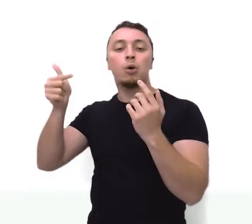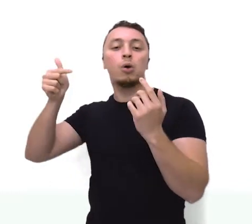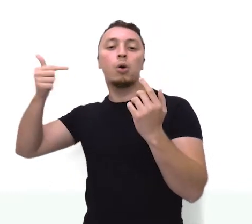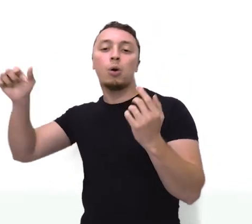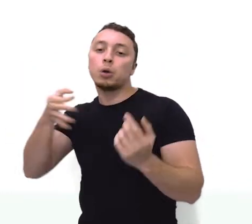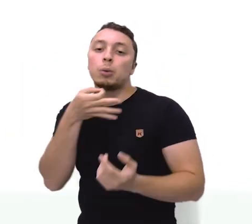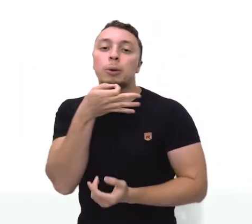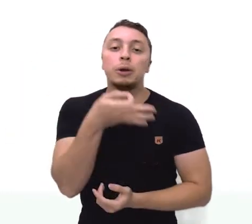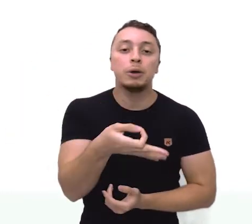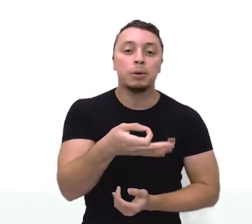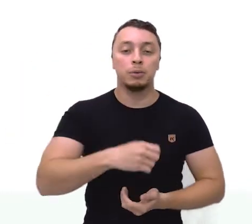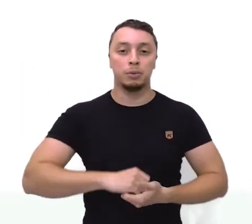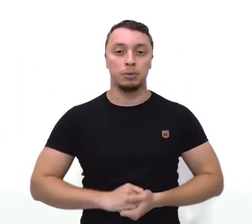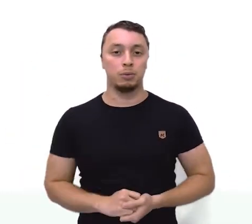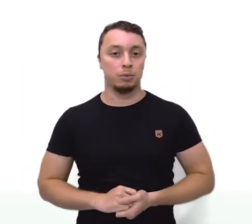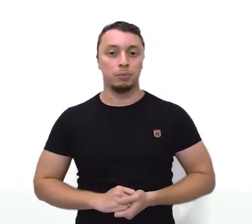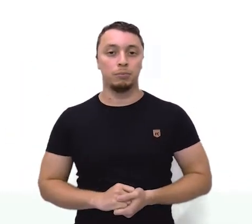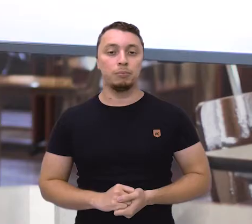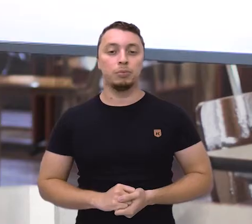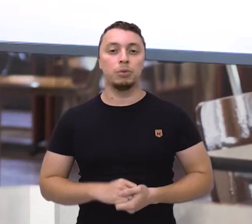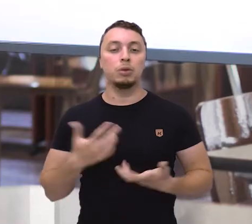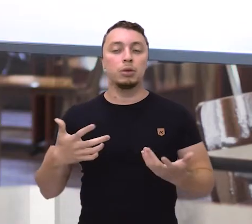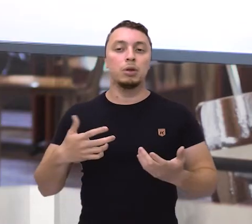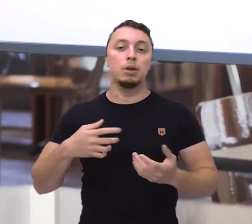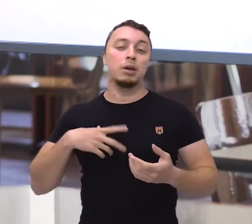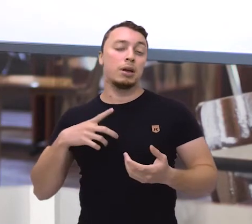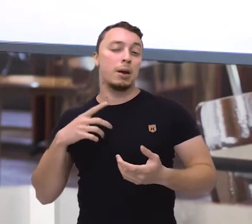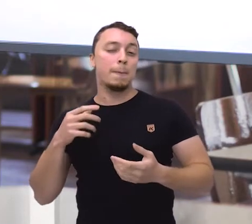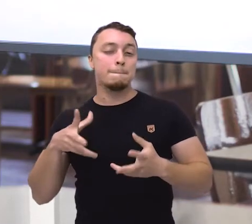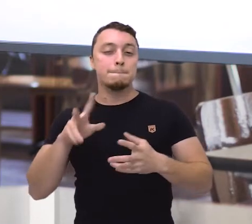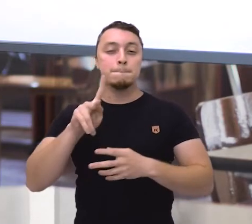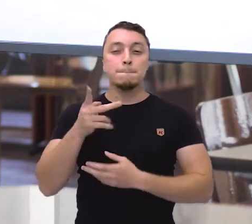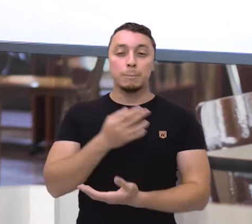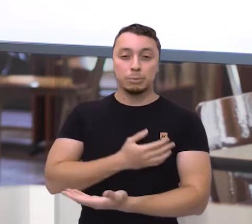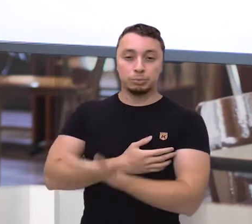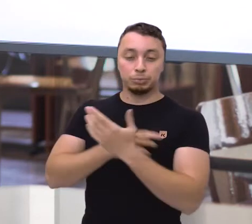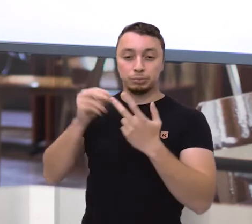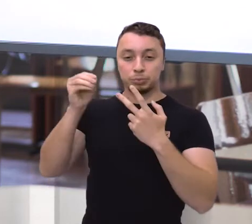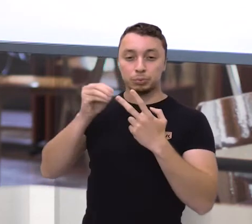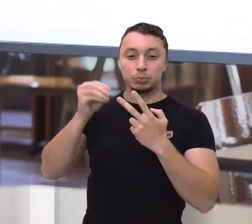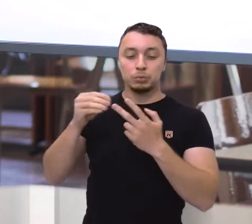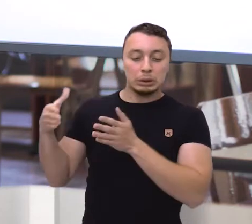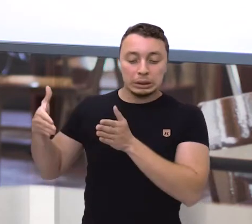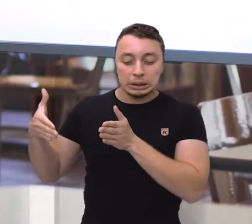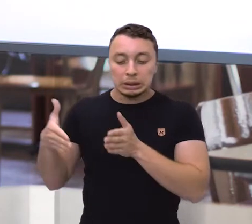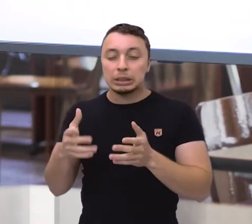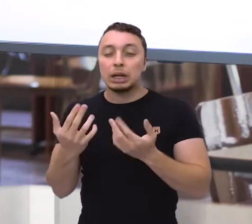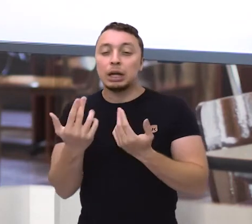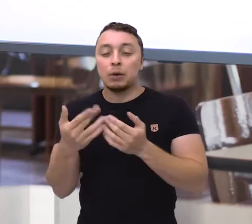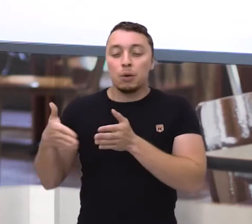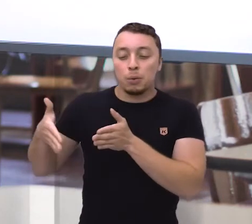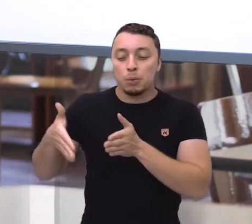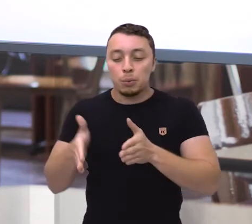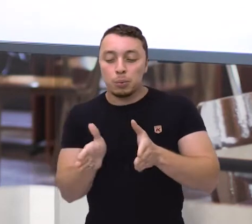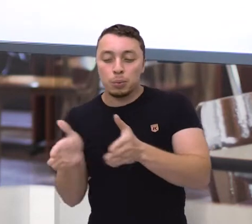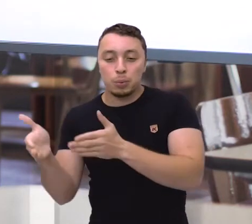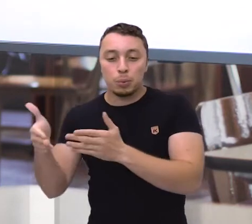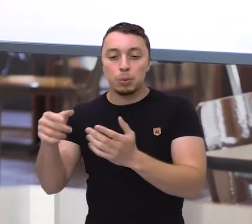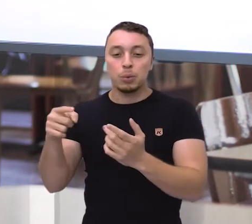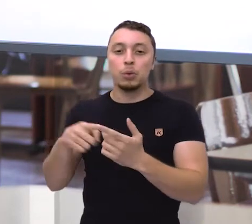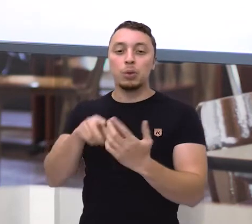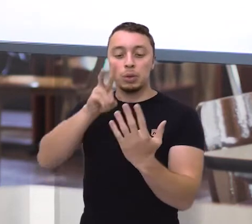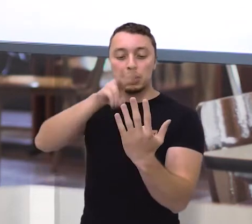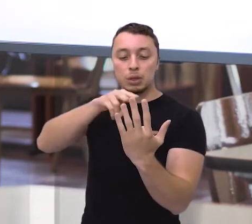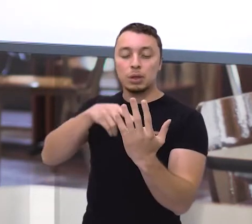textos, palavras, imagens ou som. Ou seja, o hipertexto, ele busca caminhos que o leitor